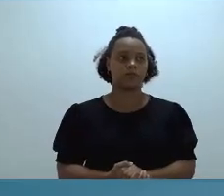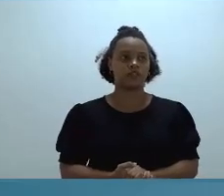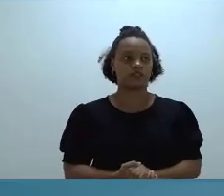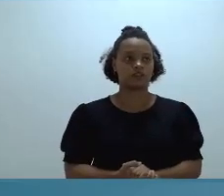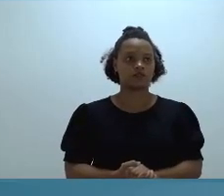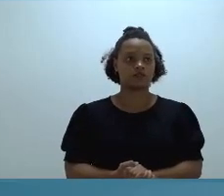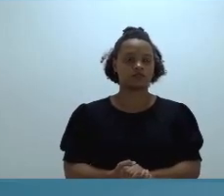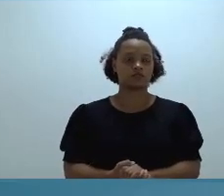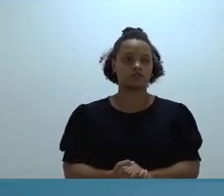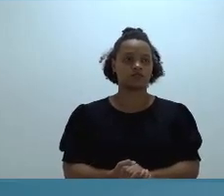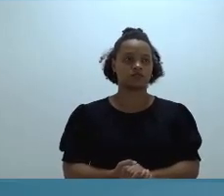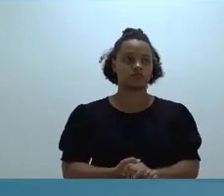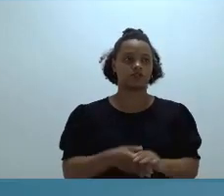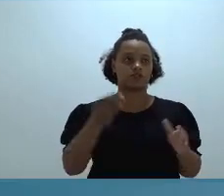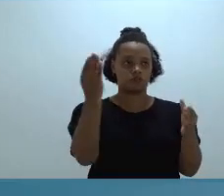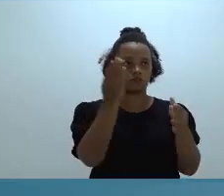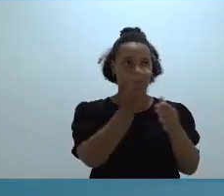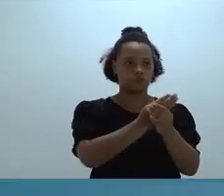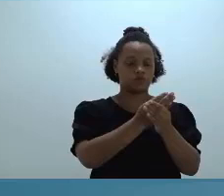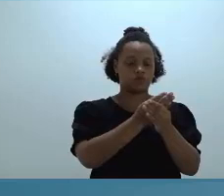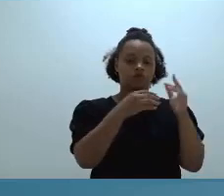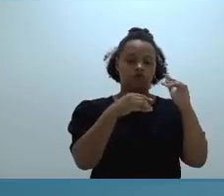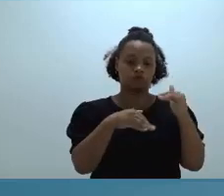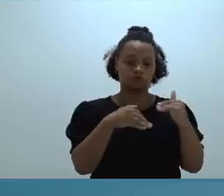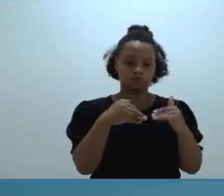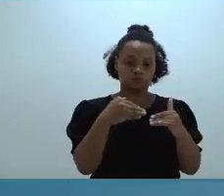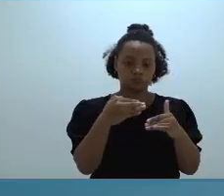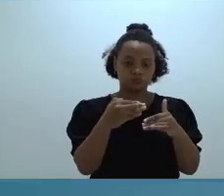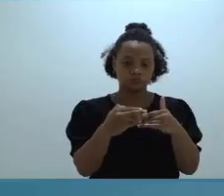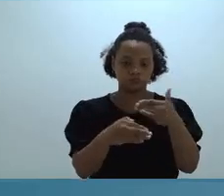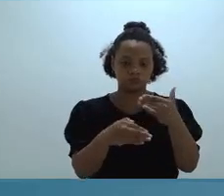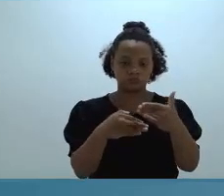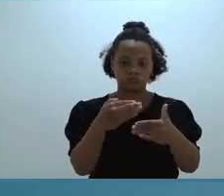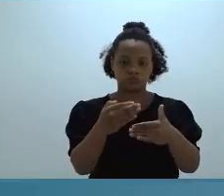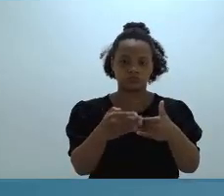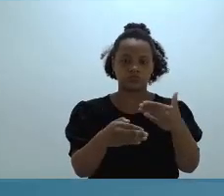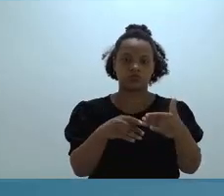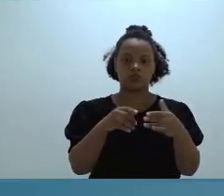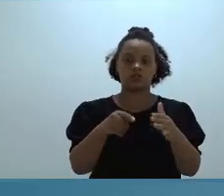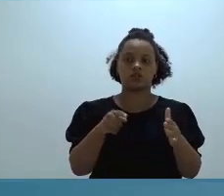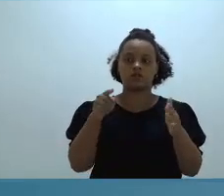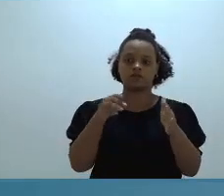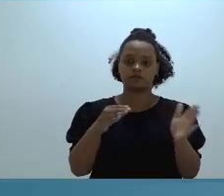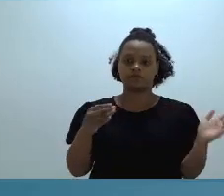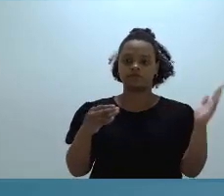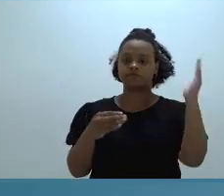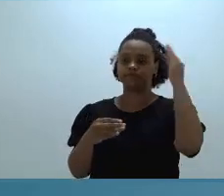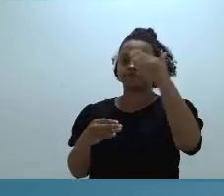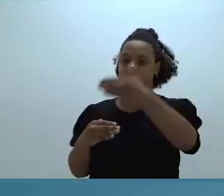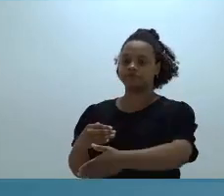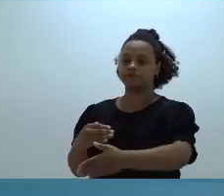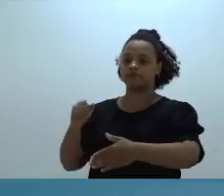passou a tramitar em meio eletrônico perante o STF, sob o número